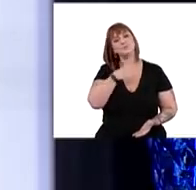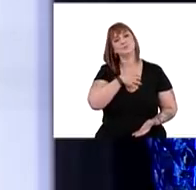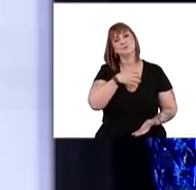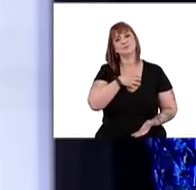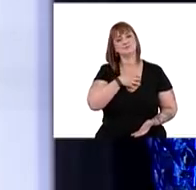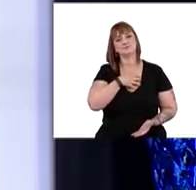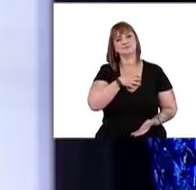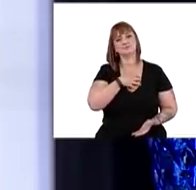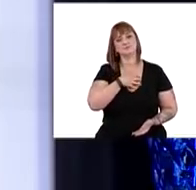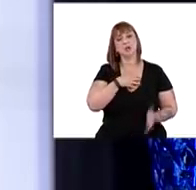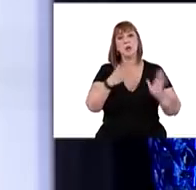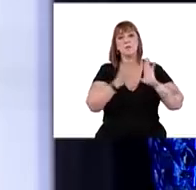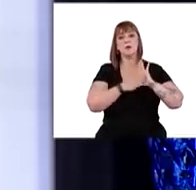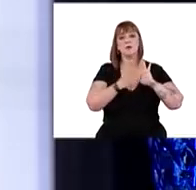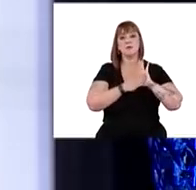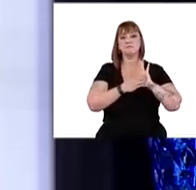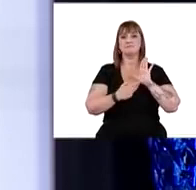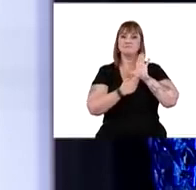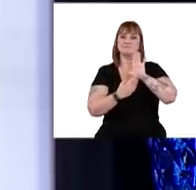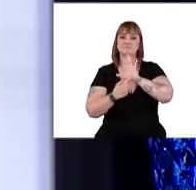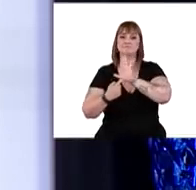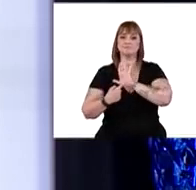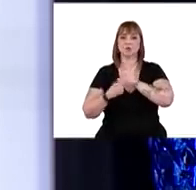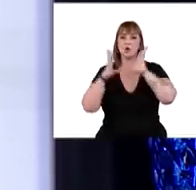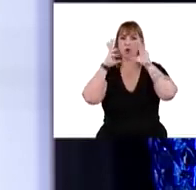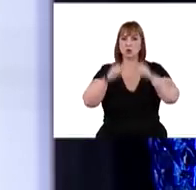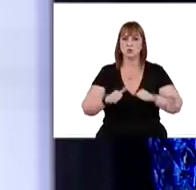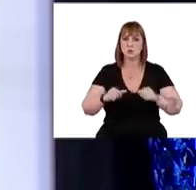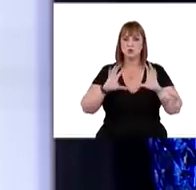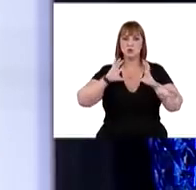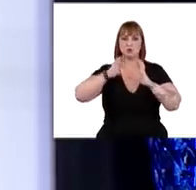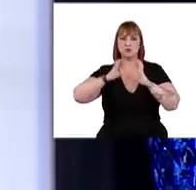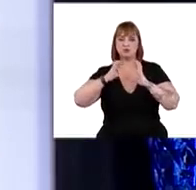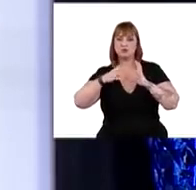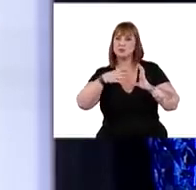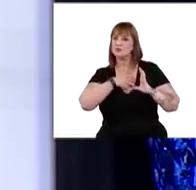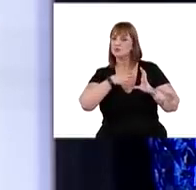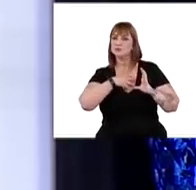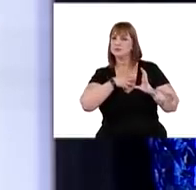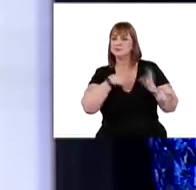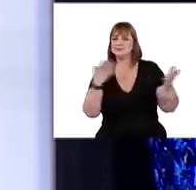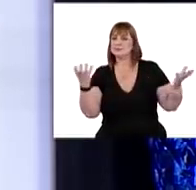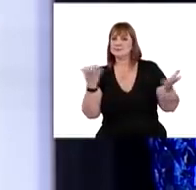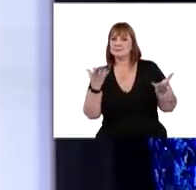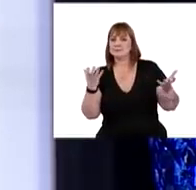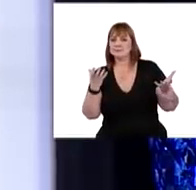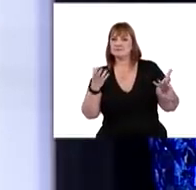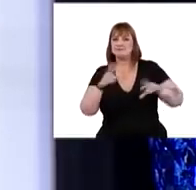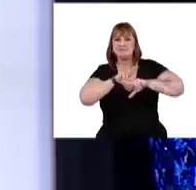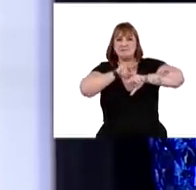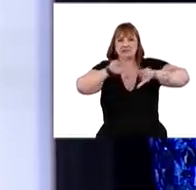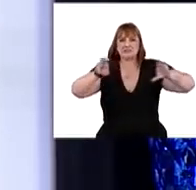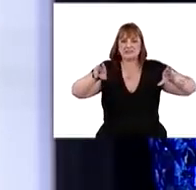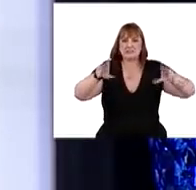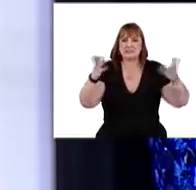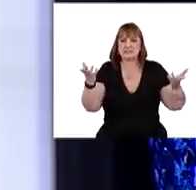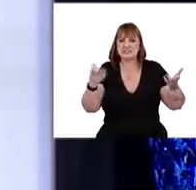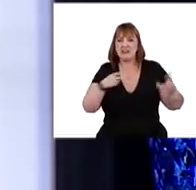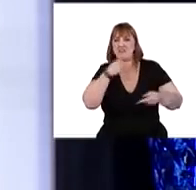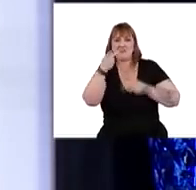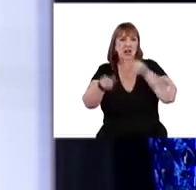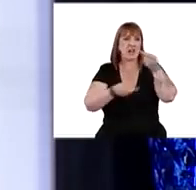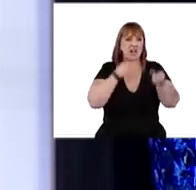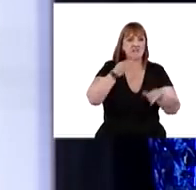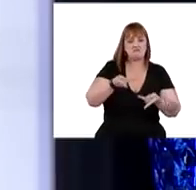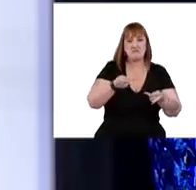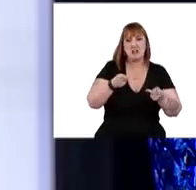como as propostas vêm sendo apresentadas por todos os partidos de maneira um tanto quanto genéricas. Os candidatos dizem que vão